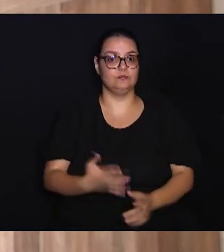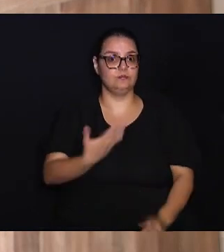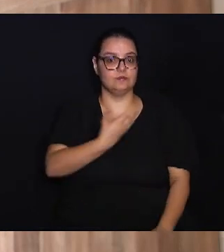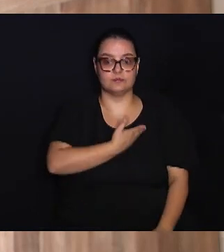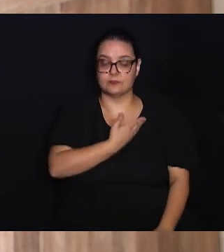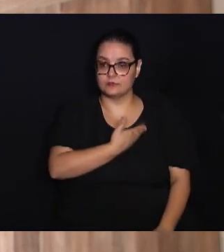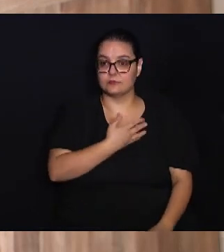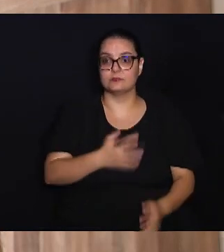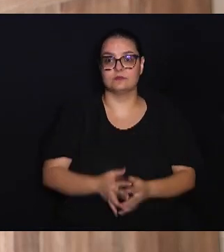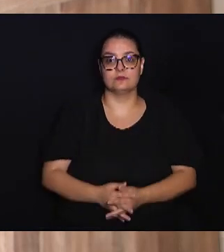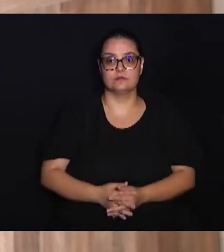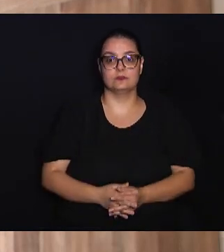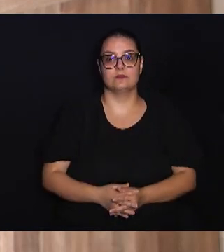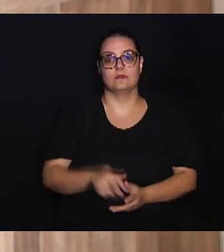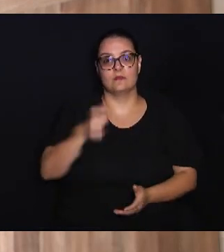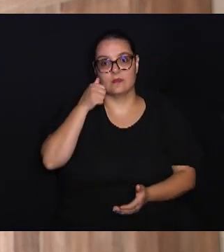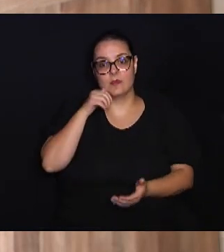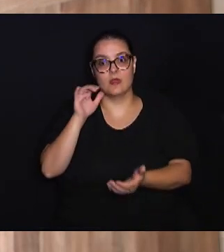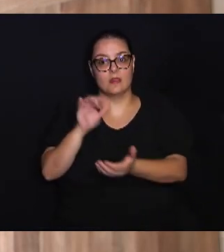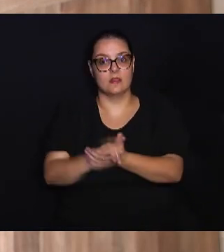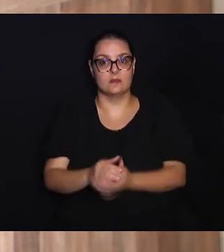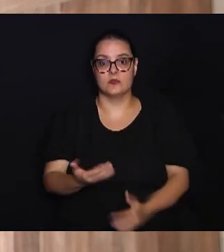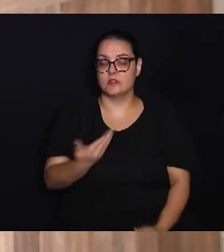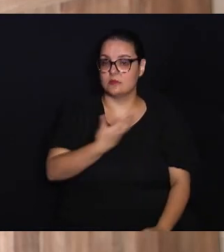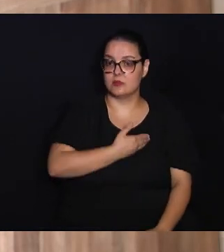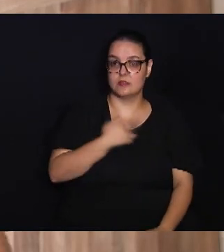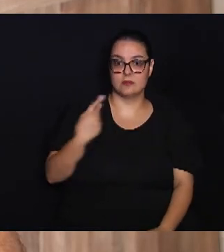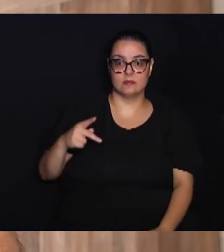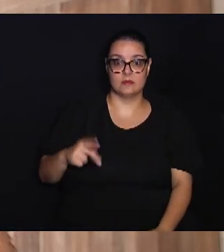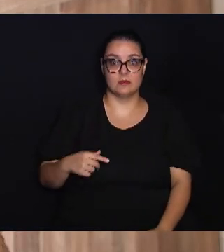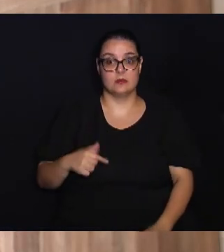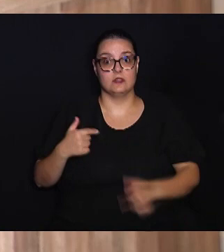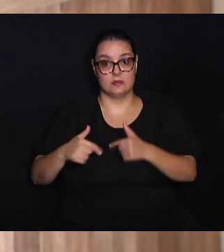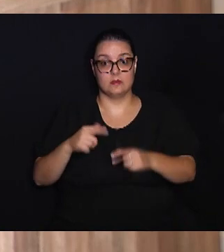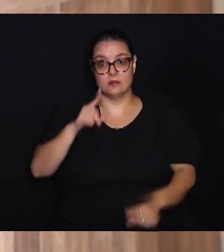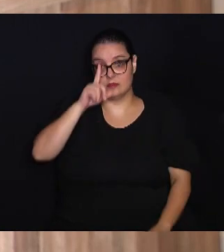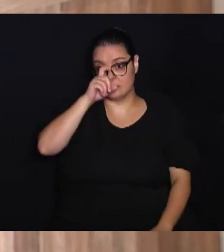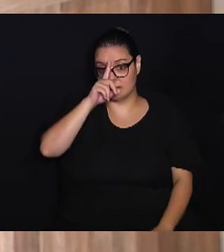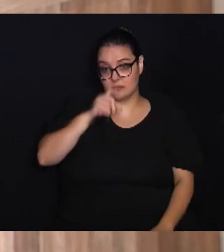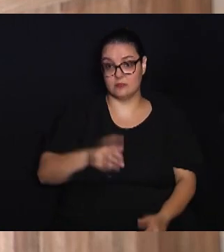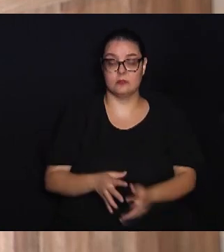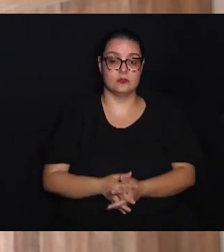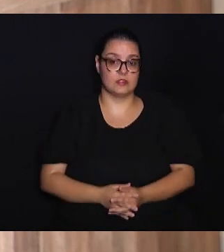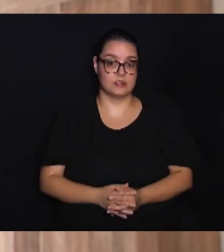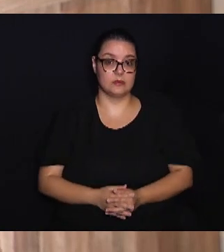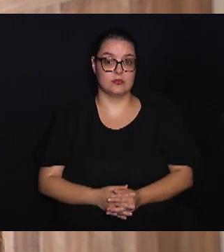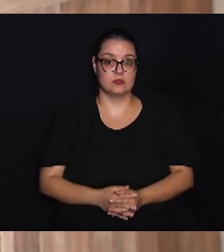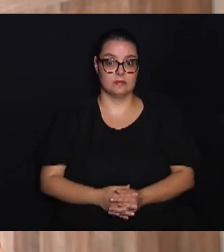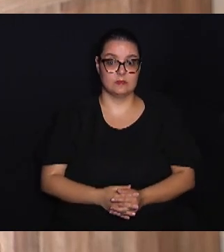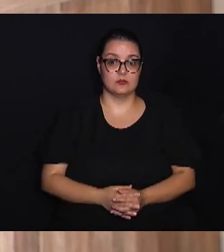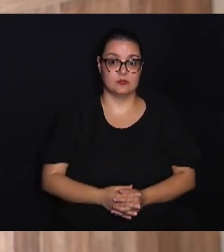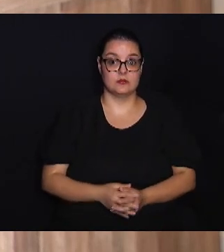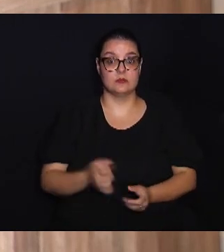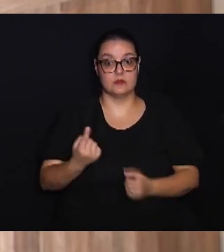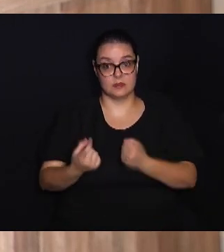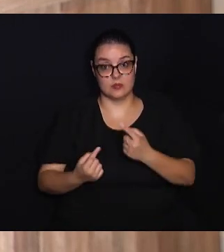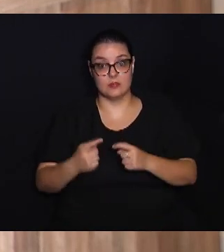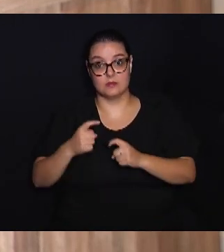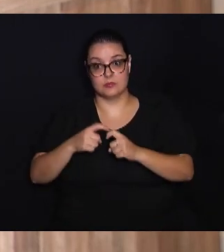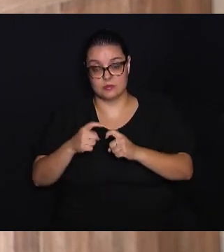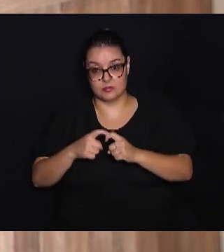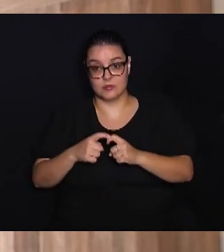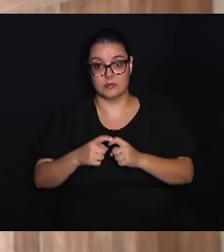colegas amigos a minha esposa amigos também el trabalhava no hospital trabalha no Hospital então Alguns alguns